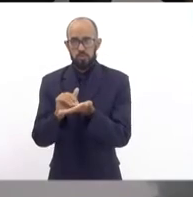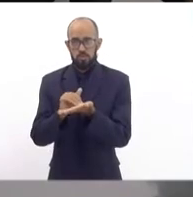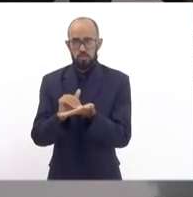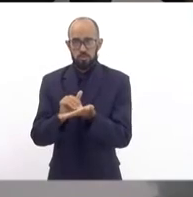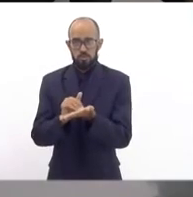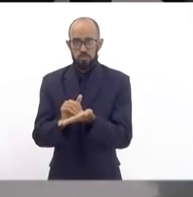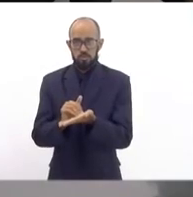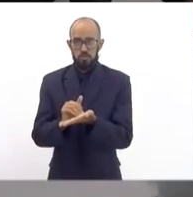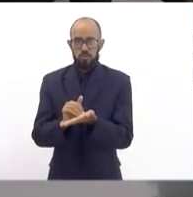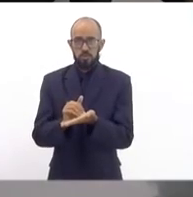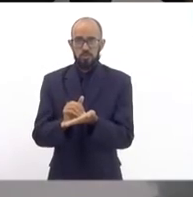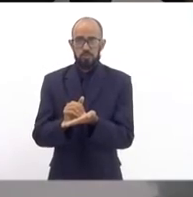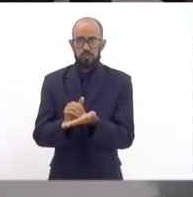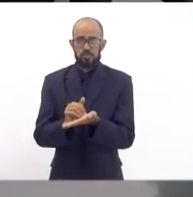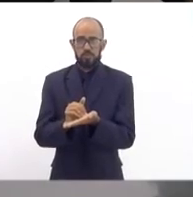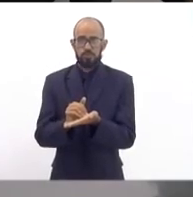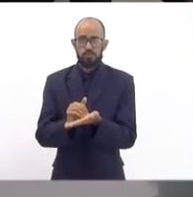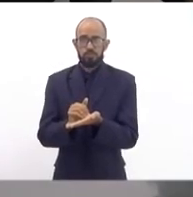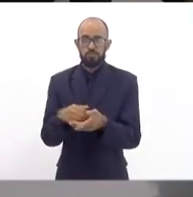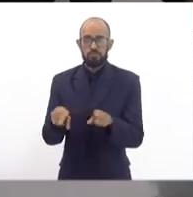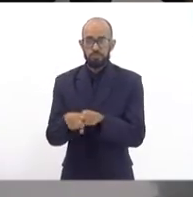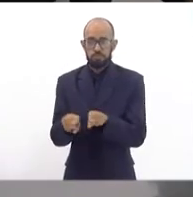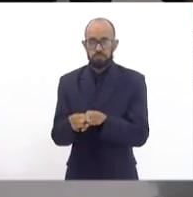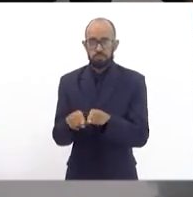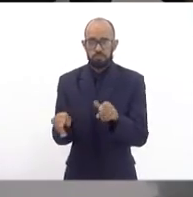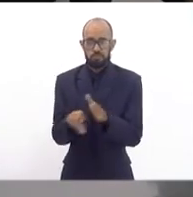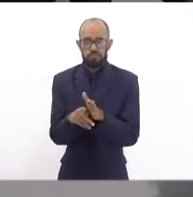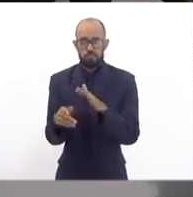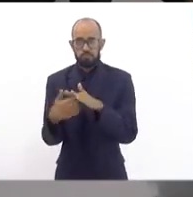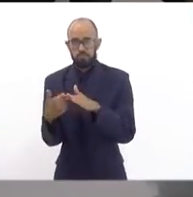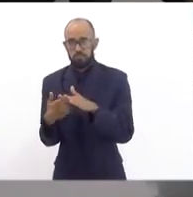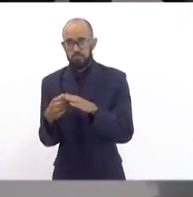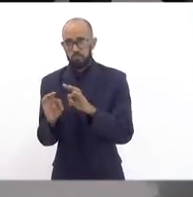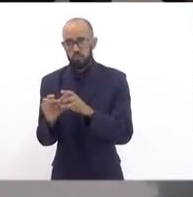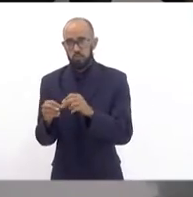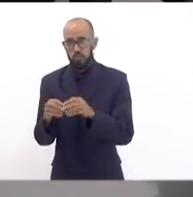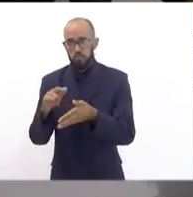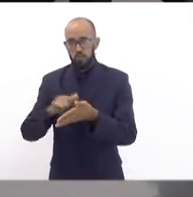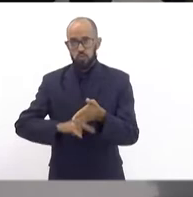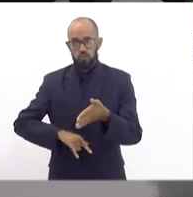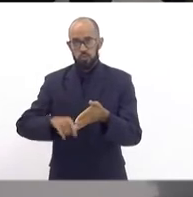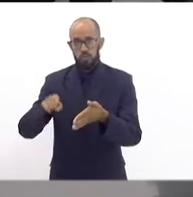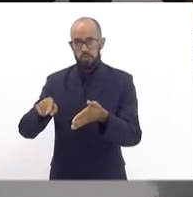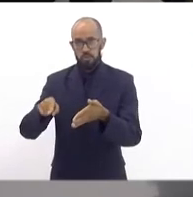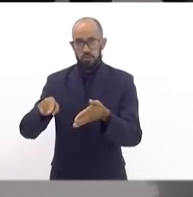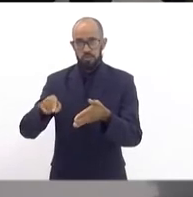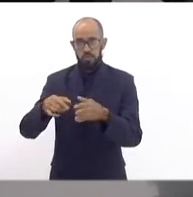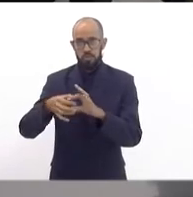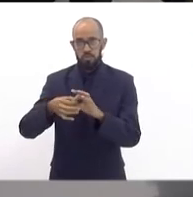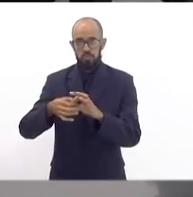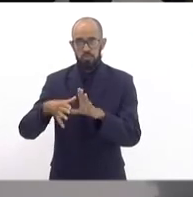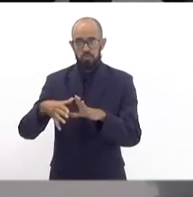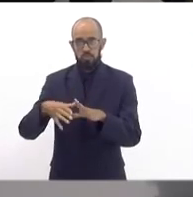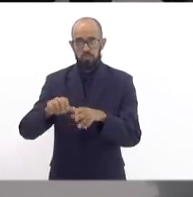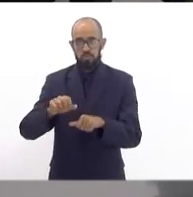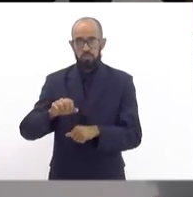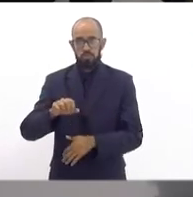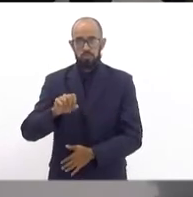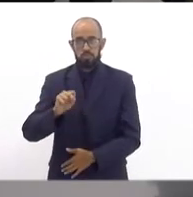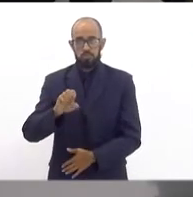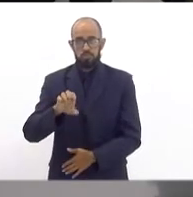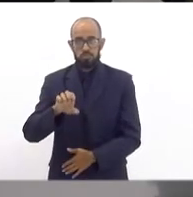para a concessionária. Inclusive, todos esses documentos estão disponíveis, tá? No SEI,